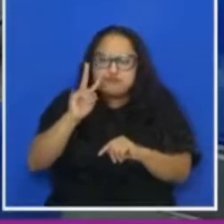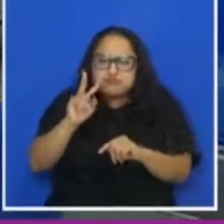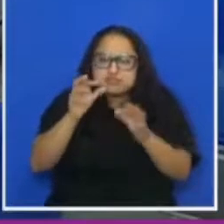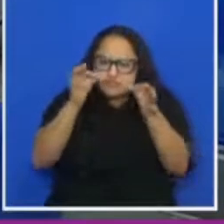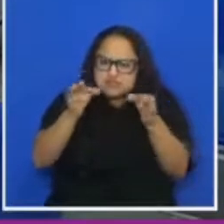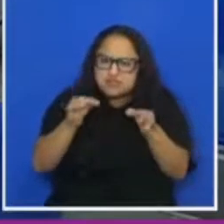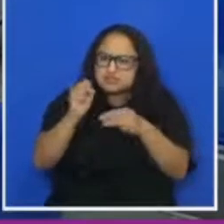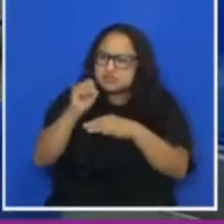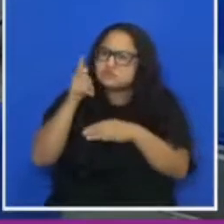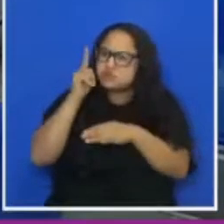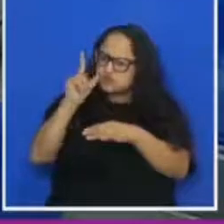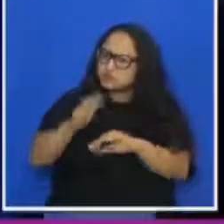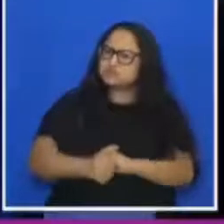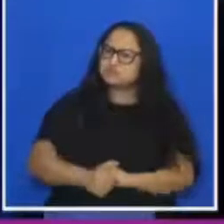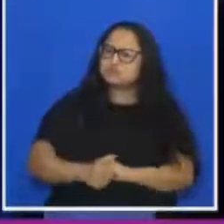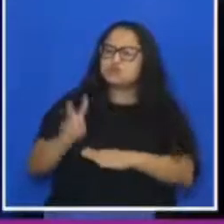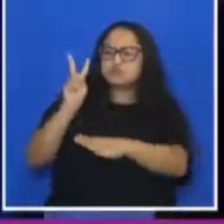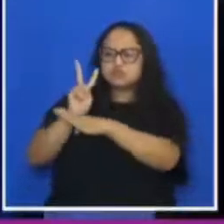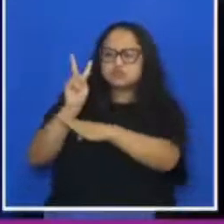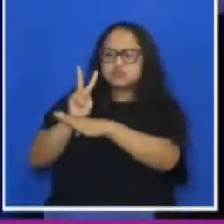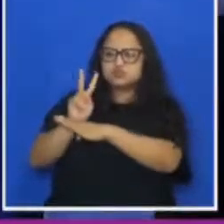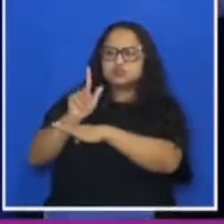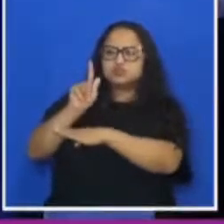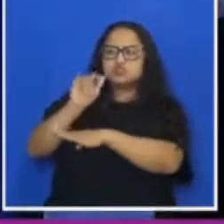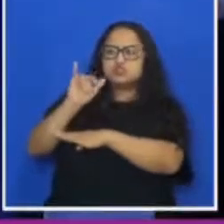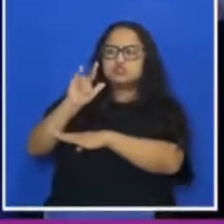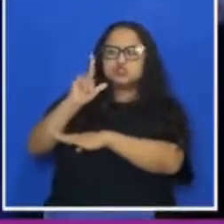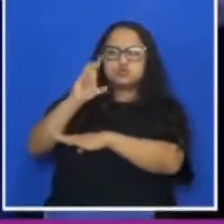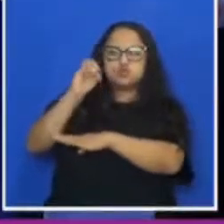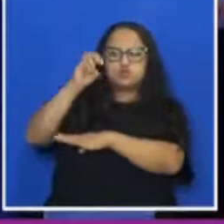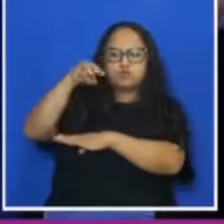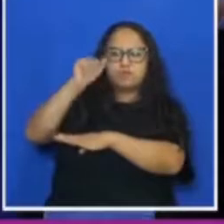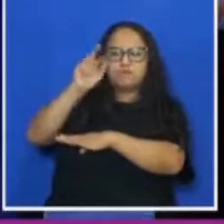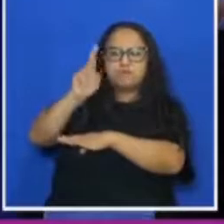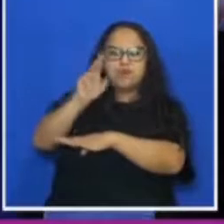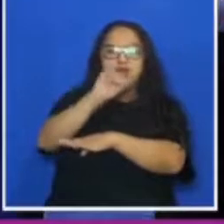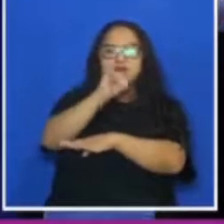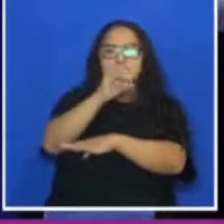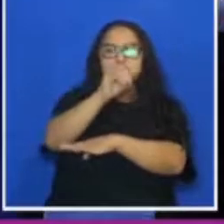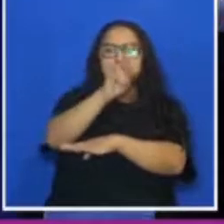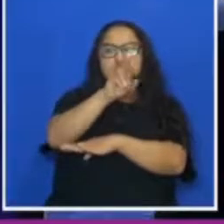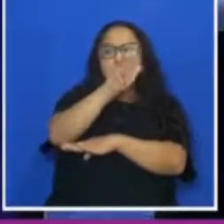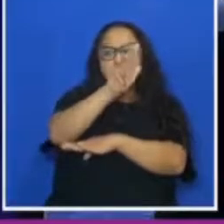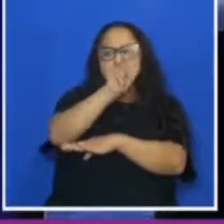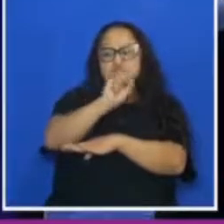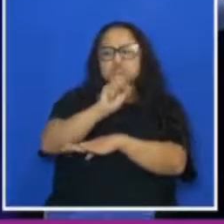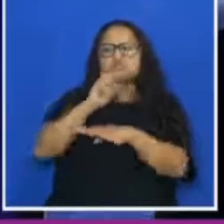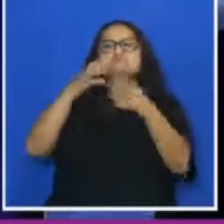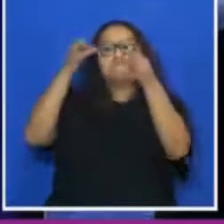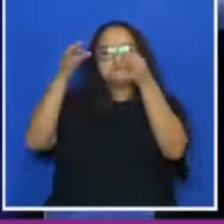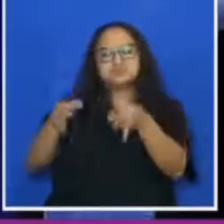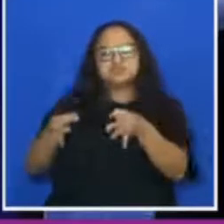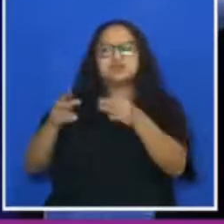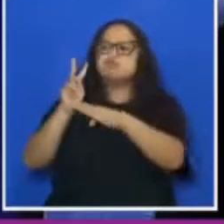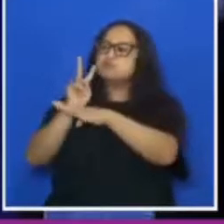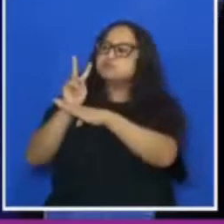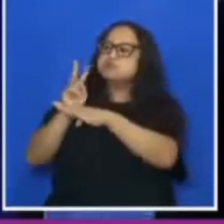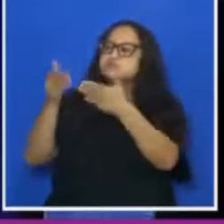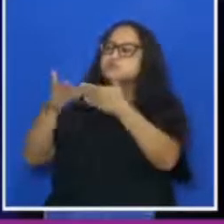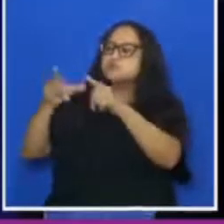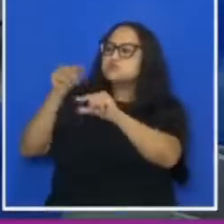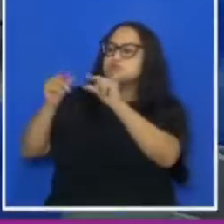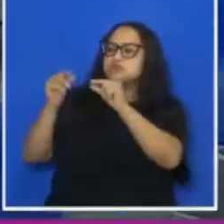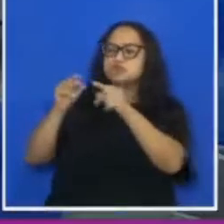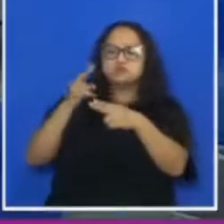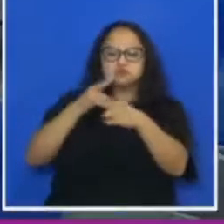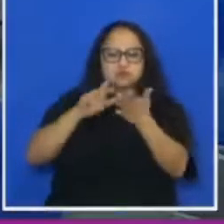sorteio. Os auditores populares Gildomar da Silva e Jorge Santos vão validar cada procedimento desse sorteio da